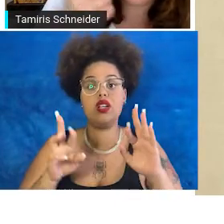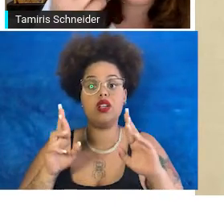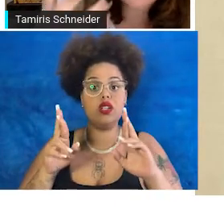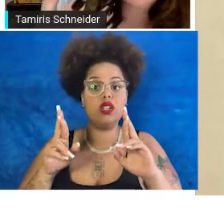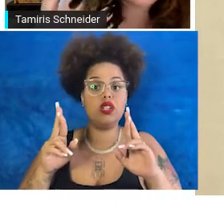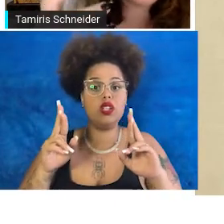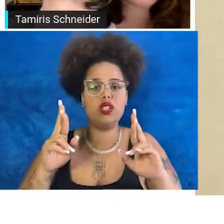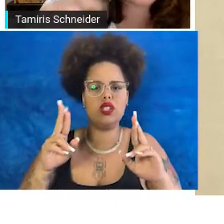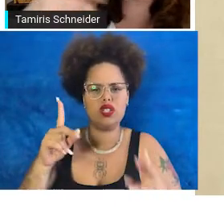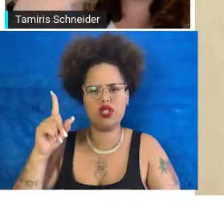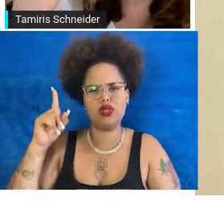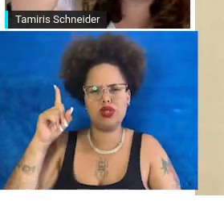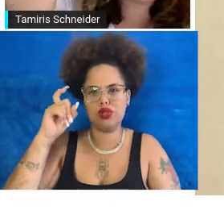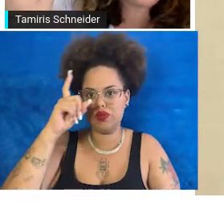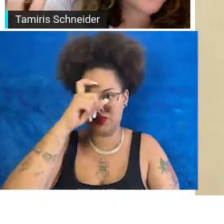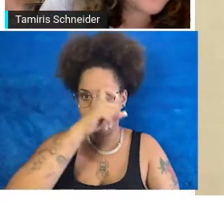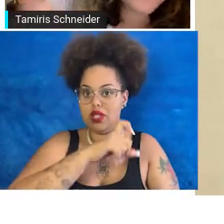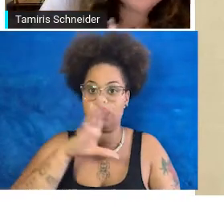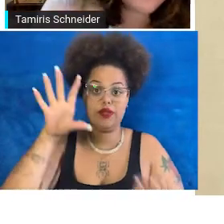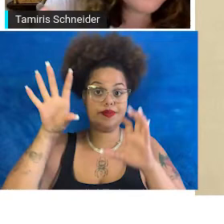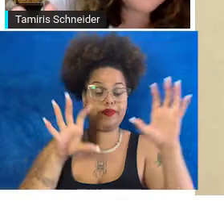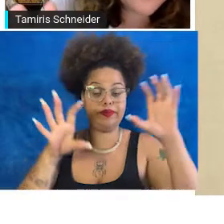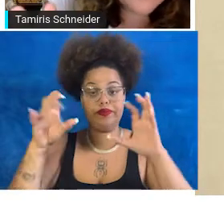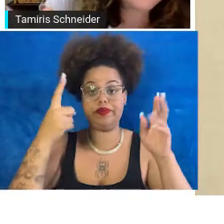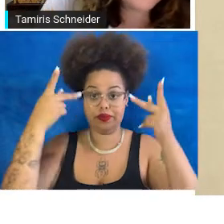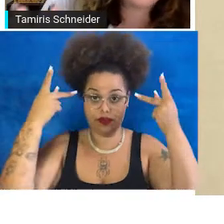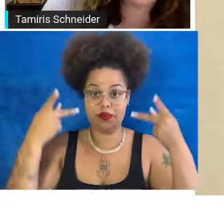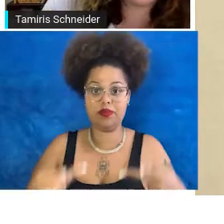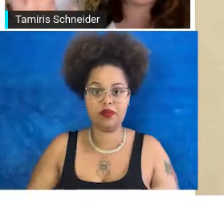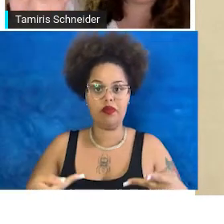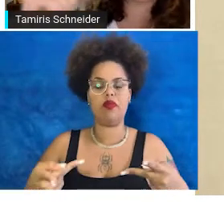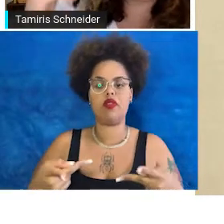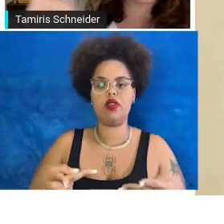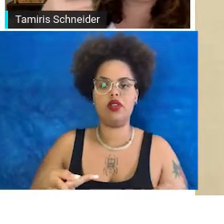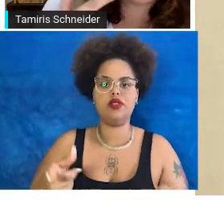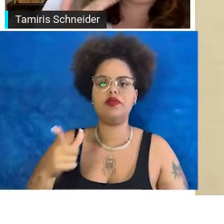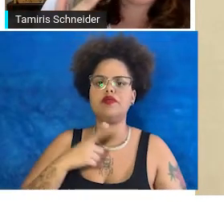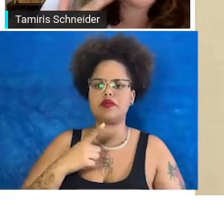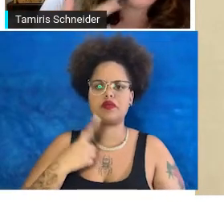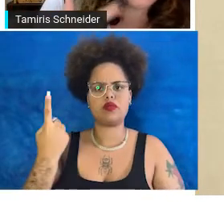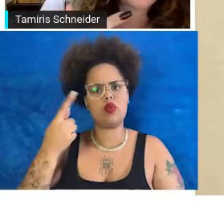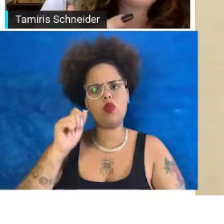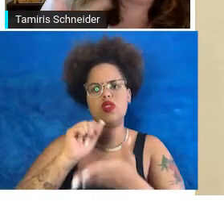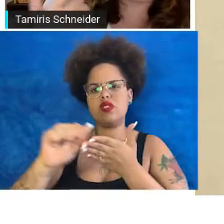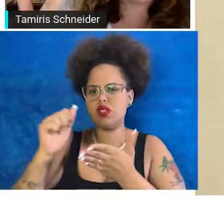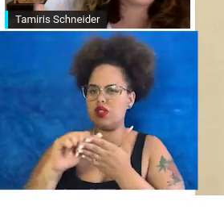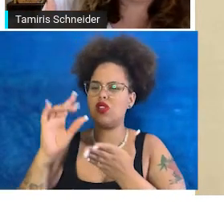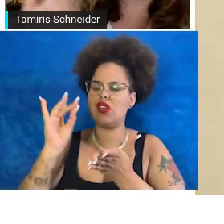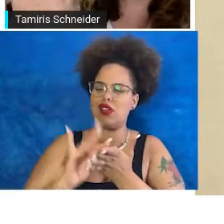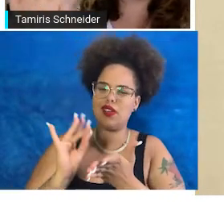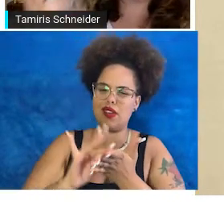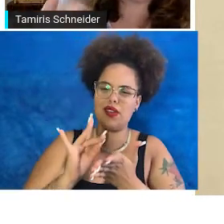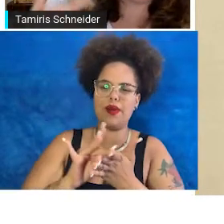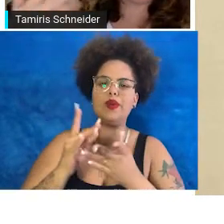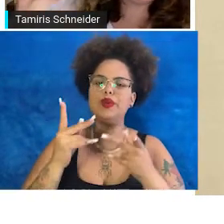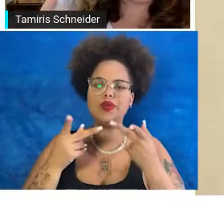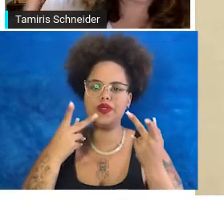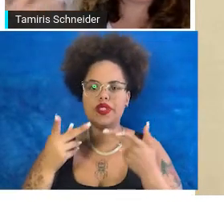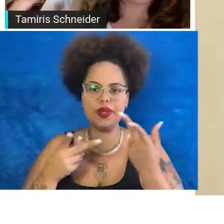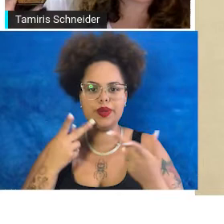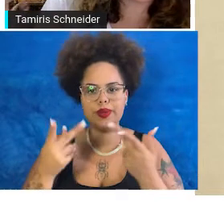a dificuldade de uma criação de um personagem, era um documentário, né? Então, tem uma escritora real falando